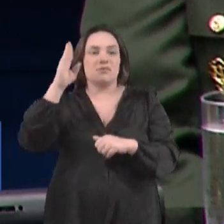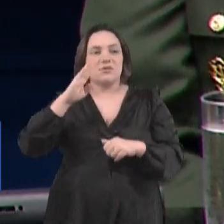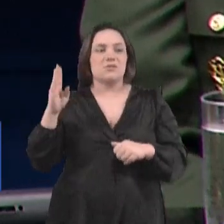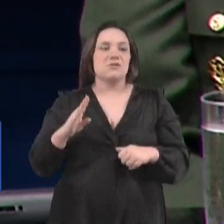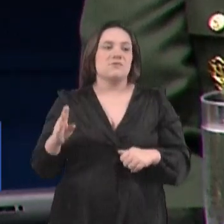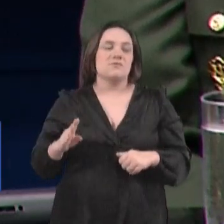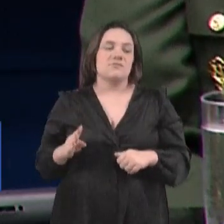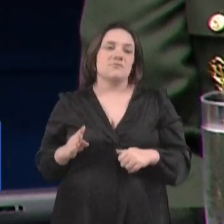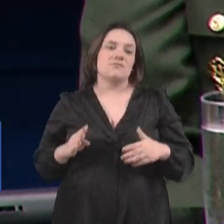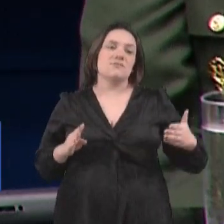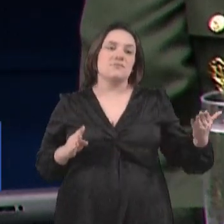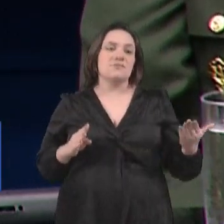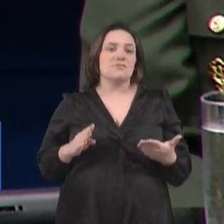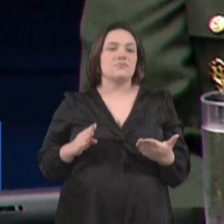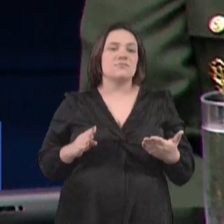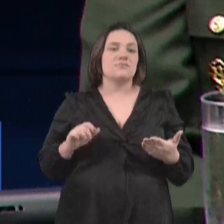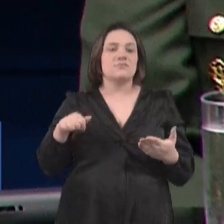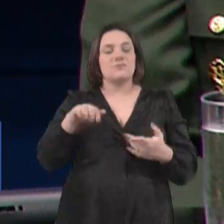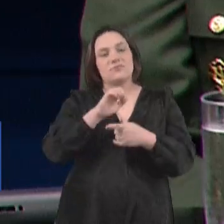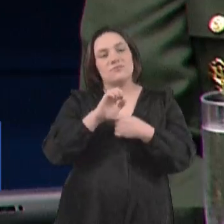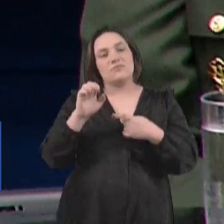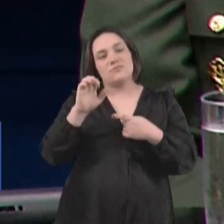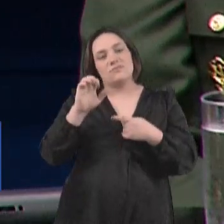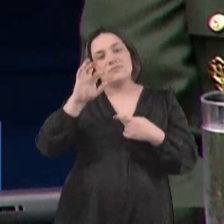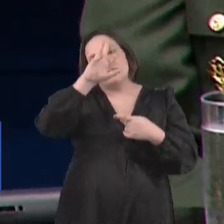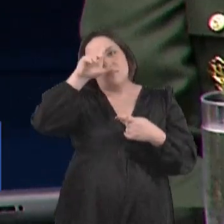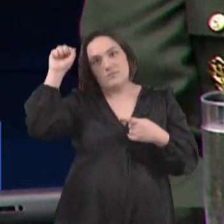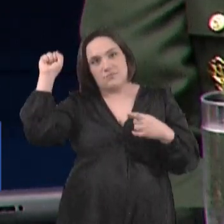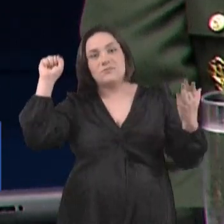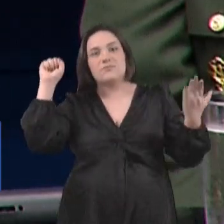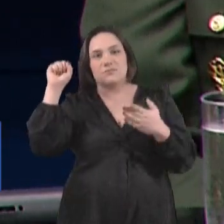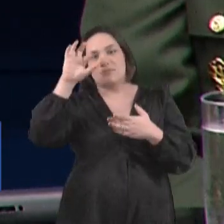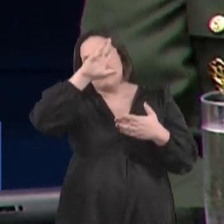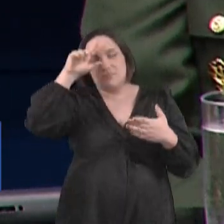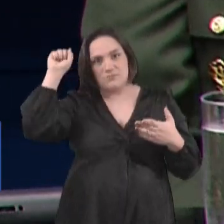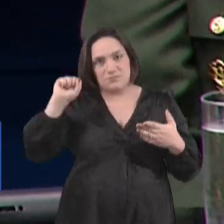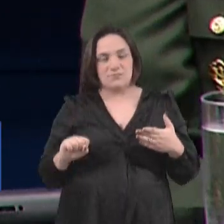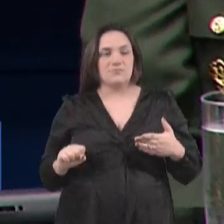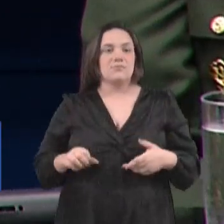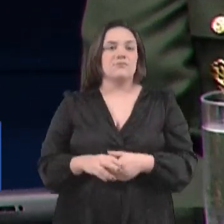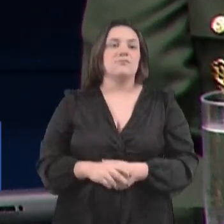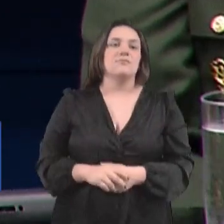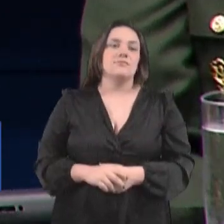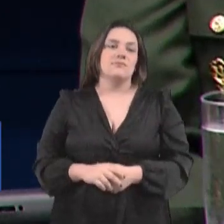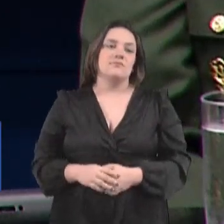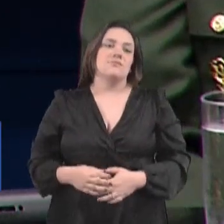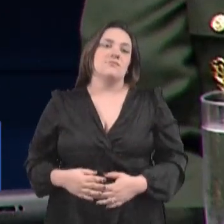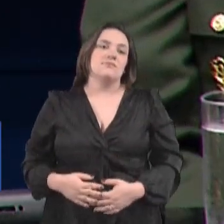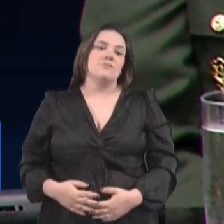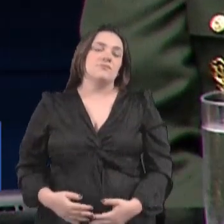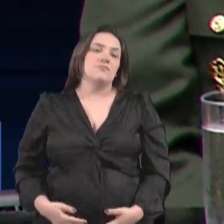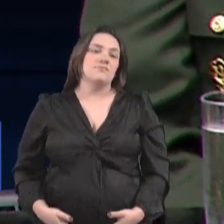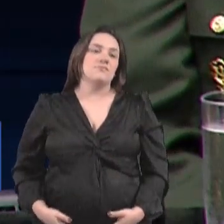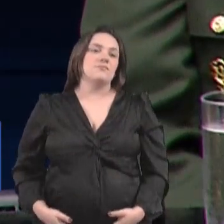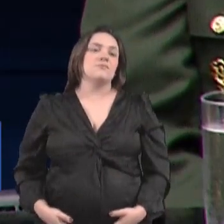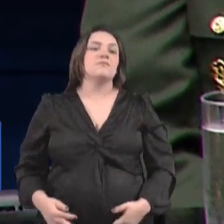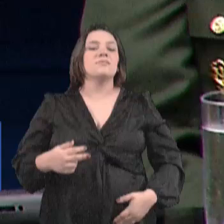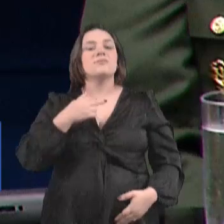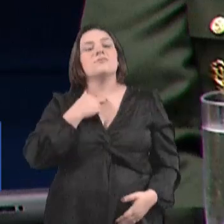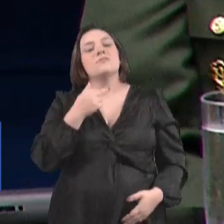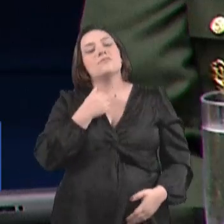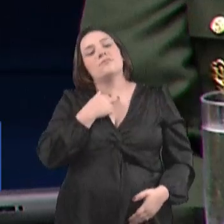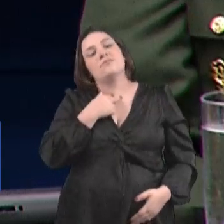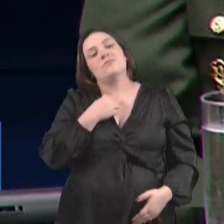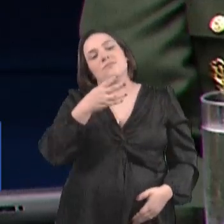para o que é hoje o Mato Grosso e o nosso Mato Grosso do Sul. Não posso deixar de cumprimentar aqui os